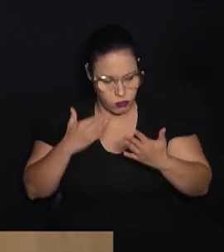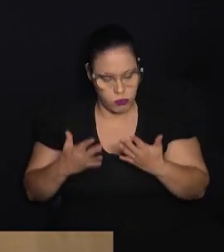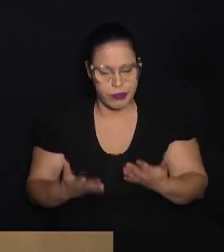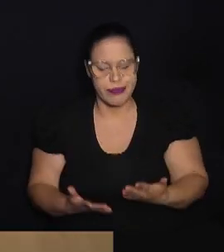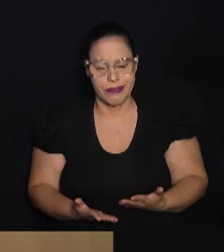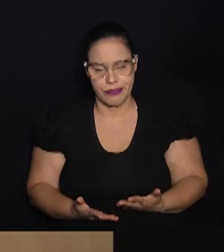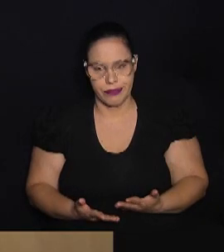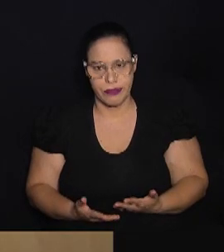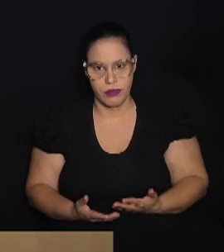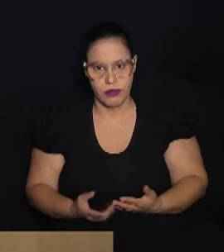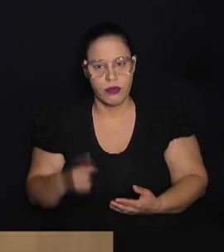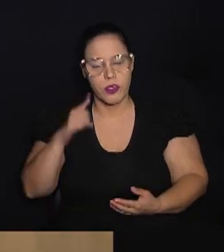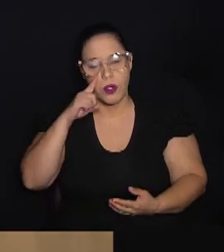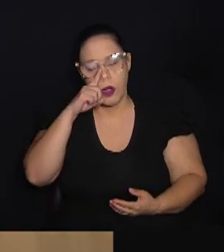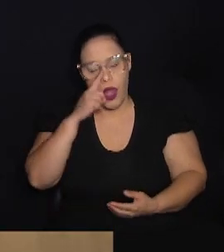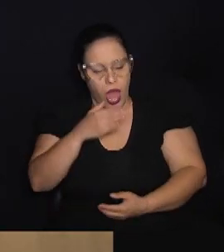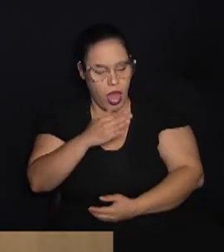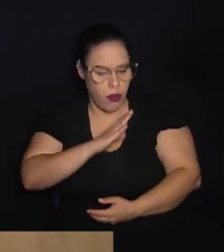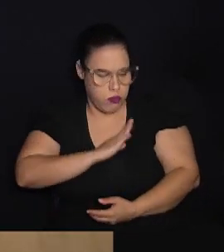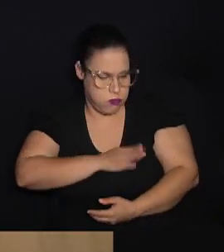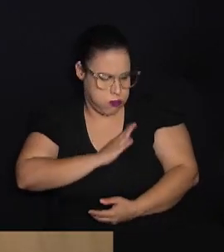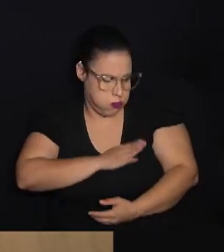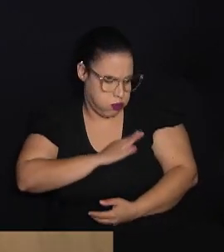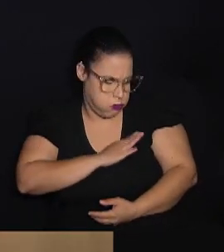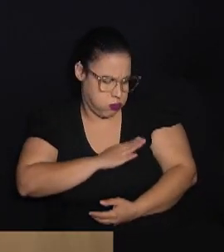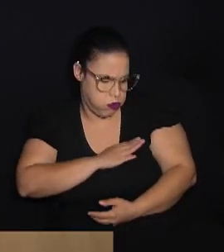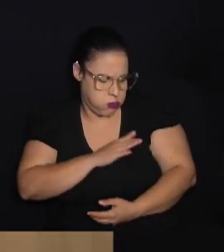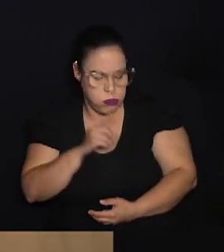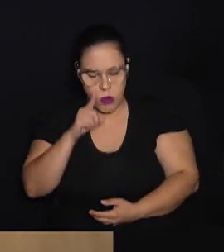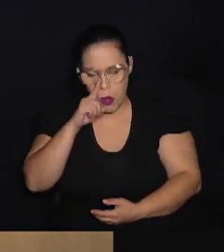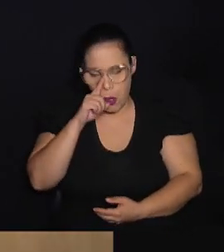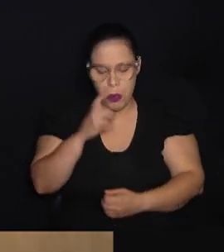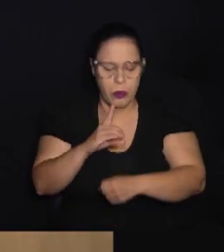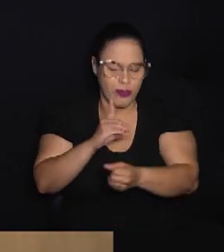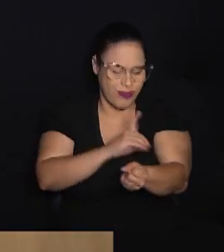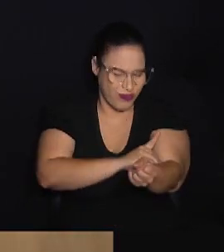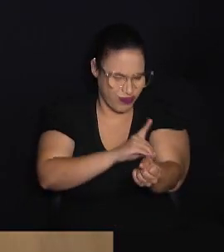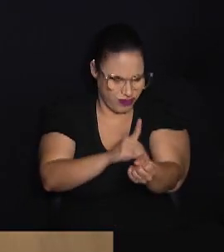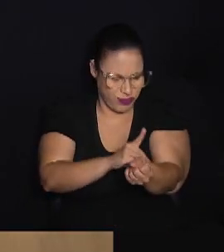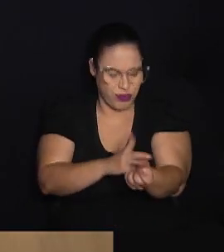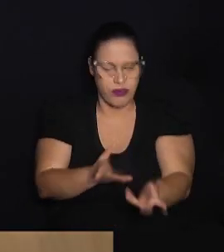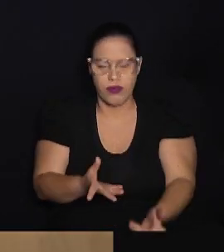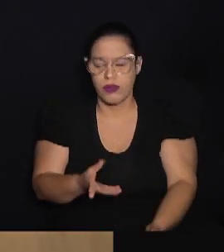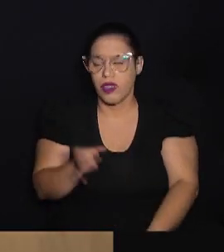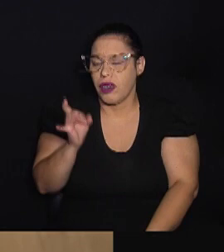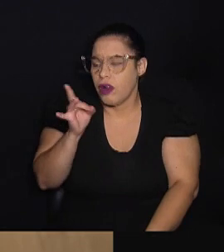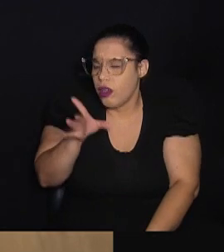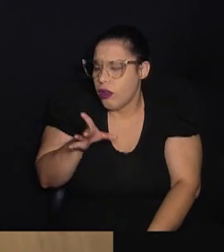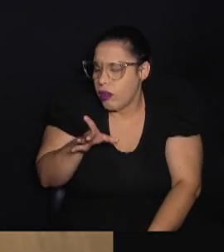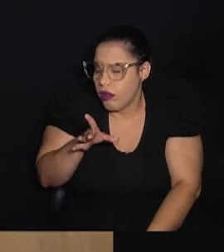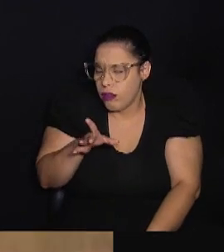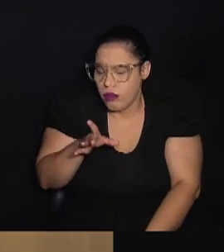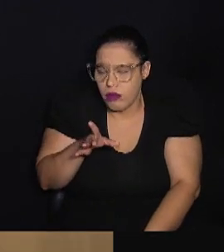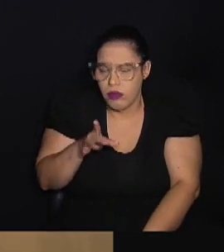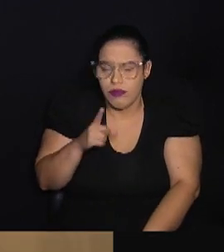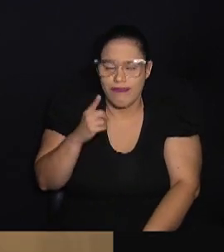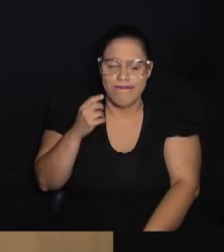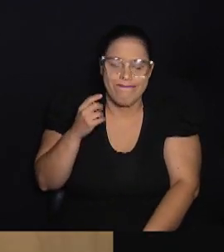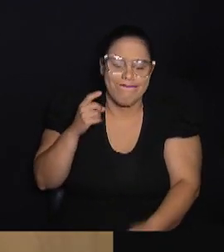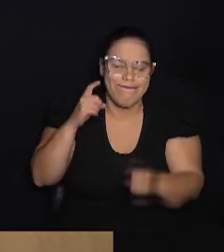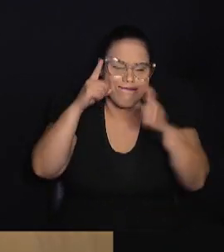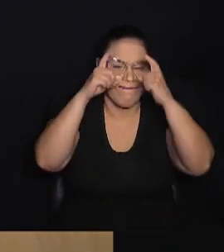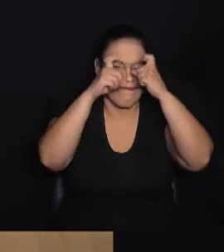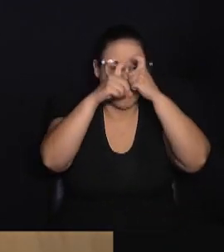associado a risco cardíaco, né? A diabetes. E não só isso, é mais difícil tratar